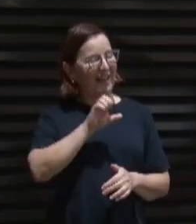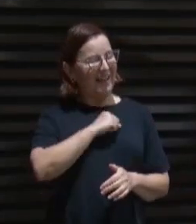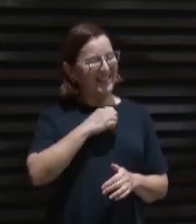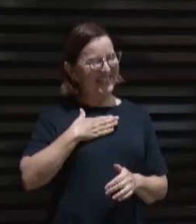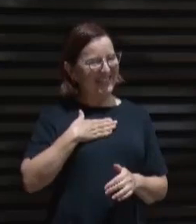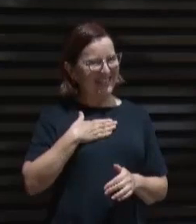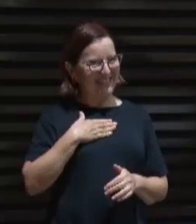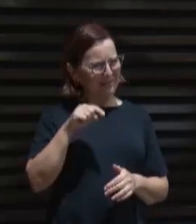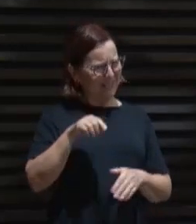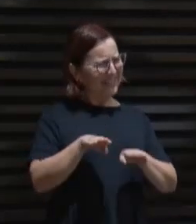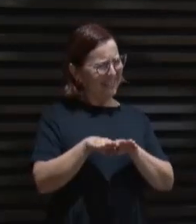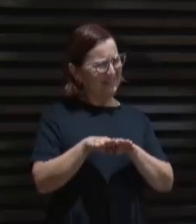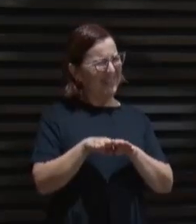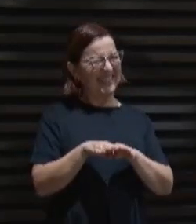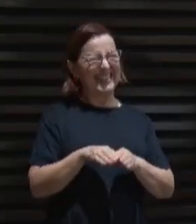é capaz de dizer assim?